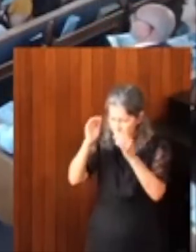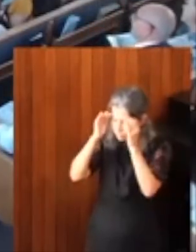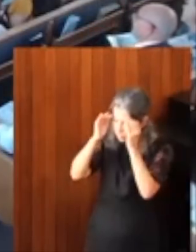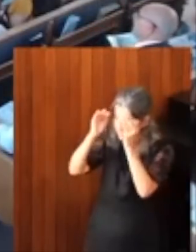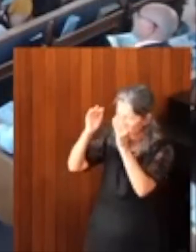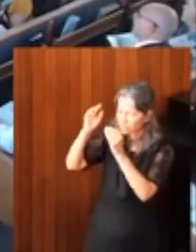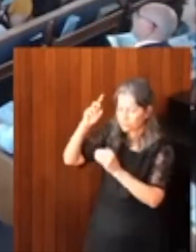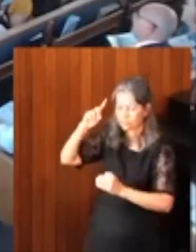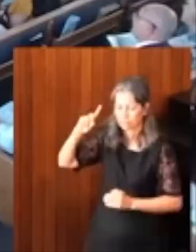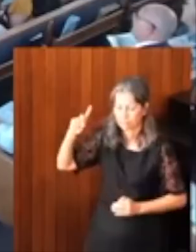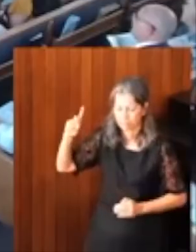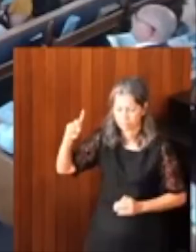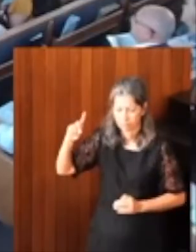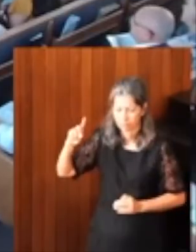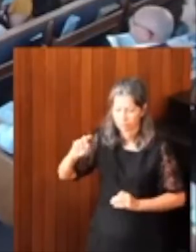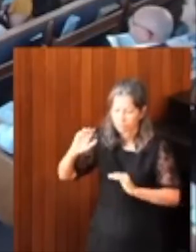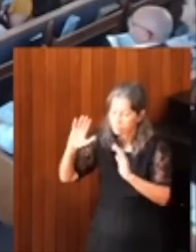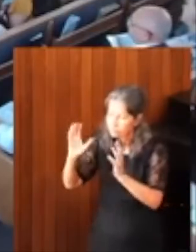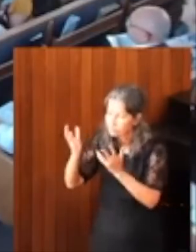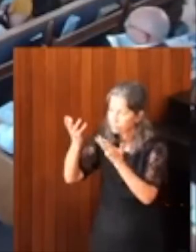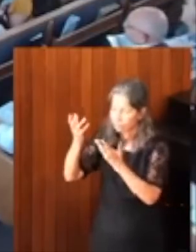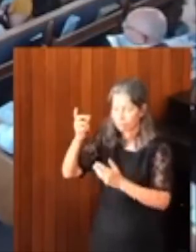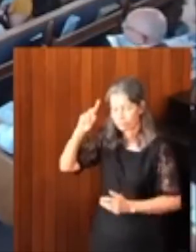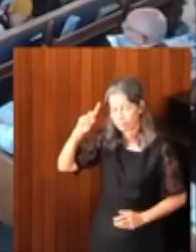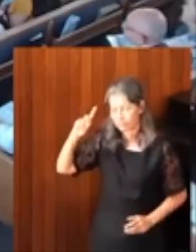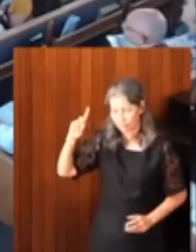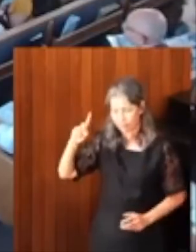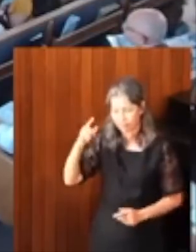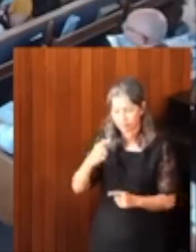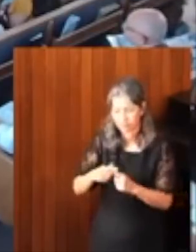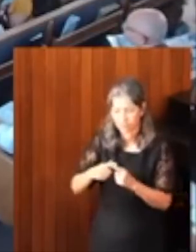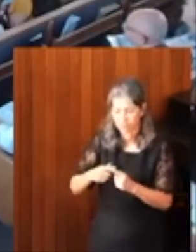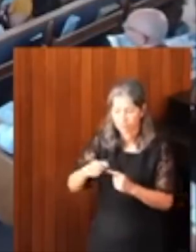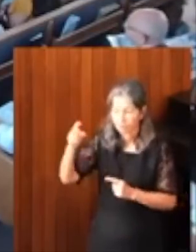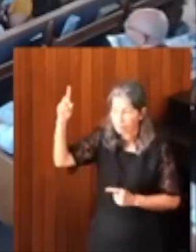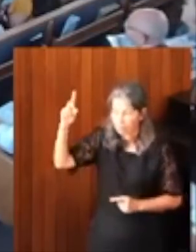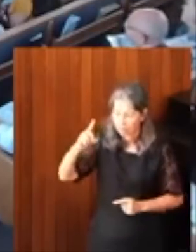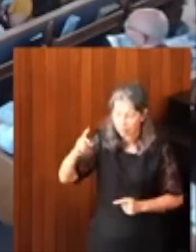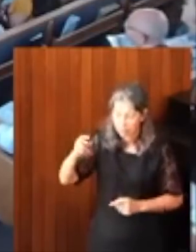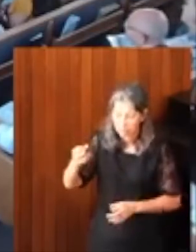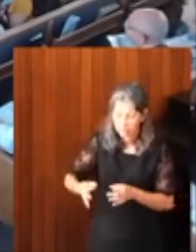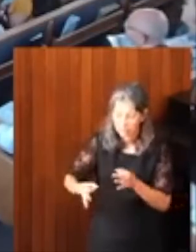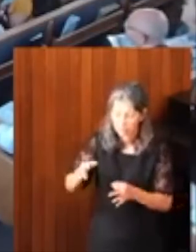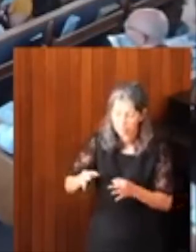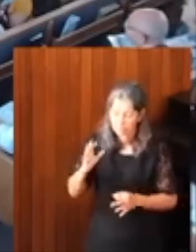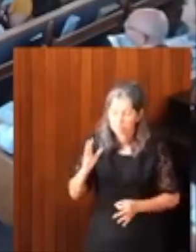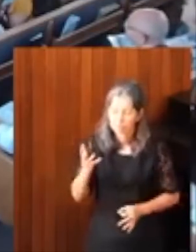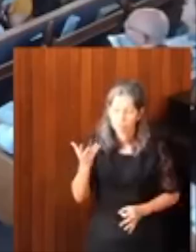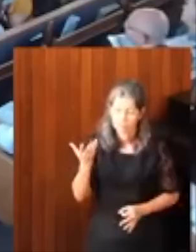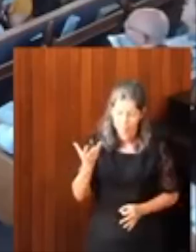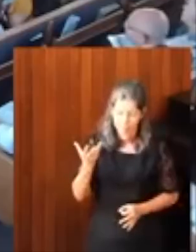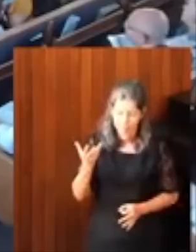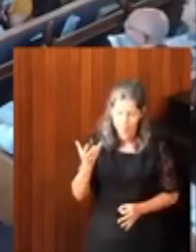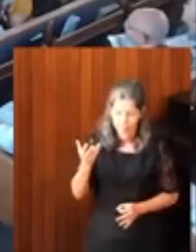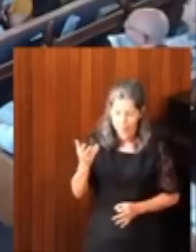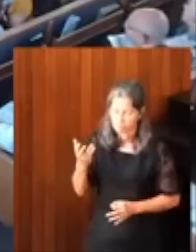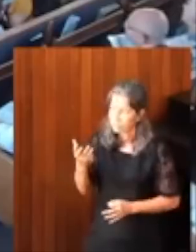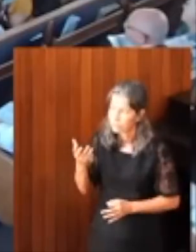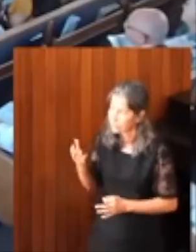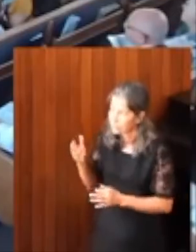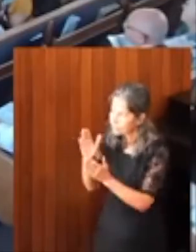glória, porque é vinda a hora do seu juízo. E adorem aquele que fez o céu, a terra, o mar e as fontes das